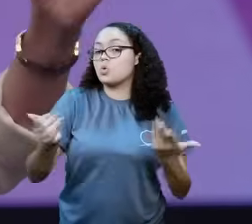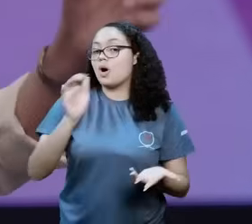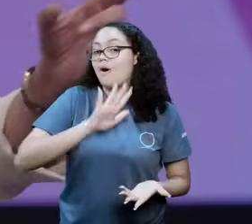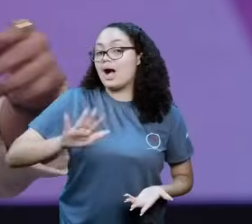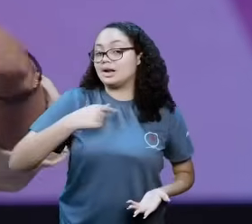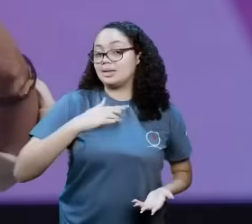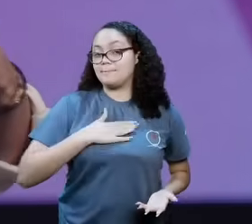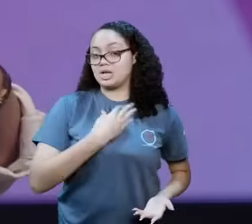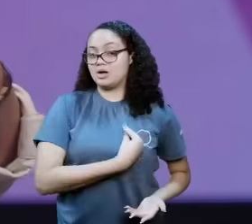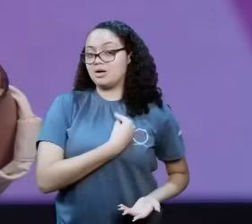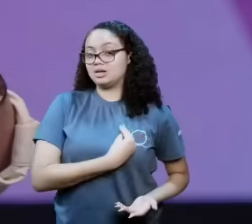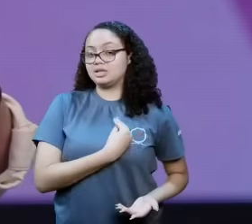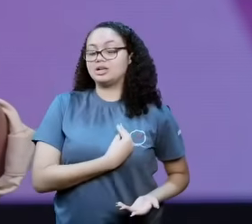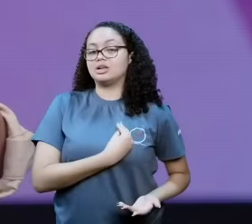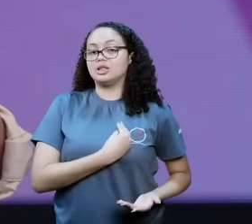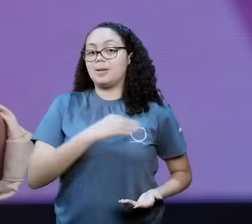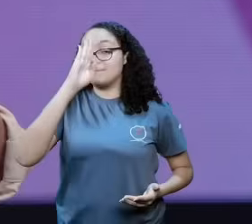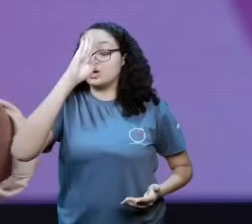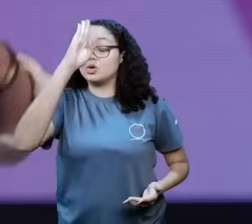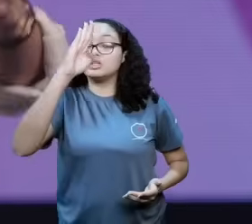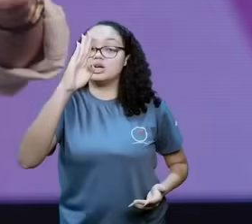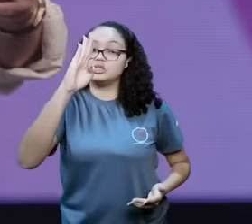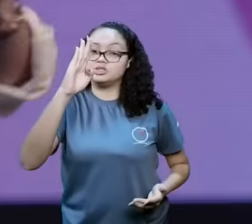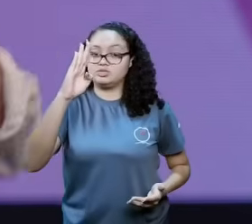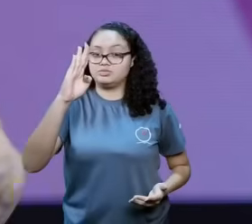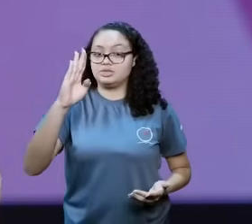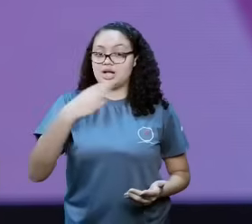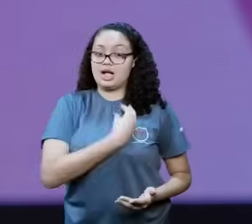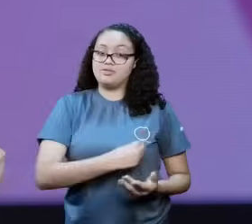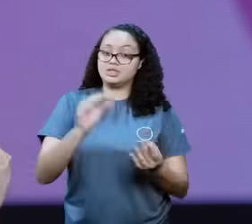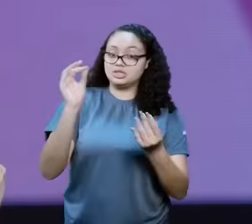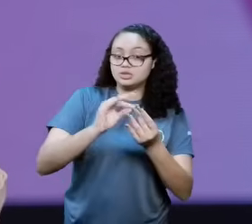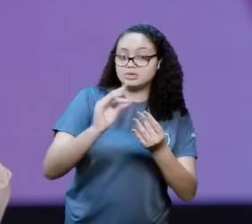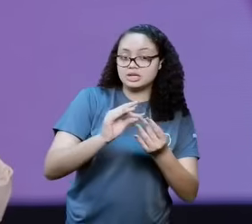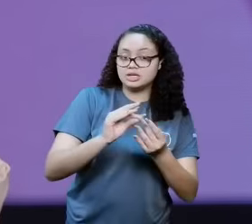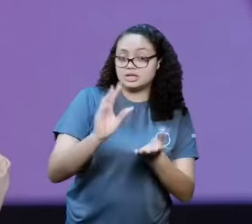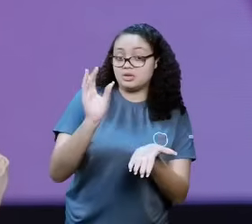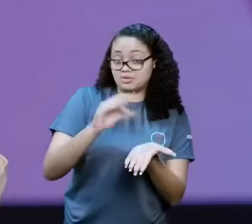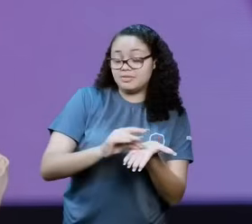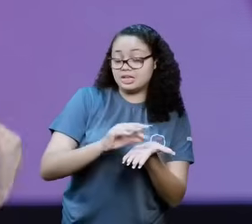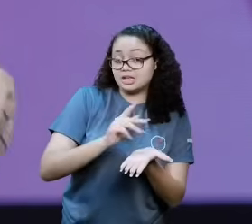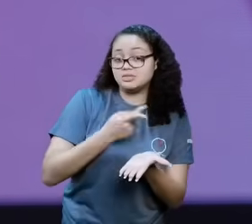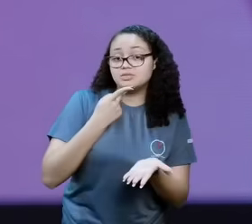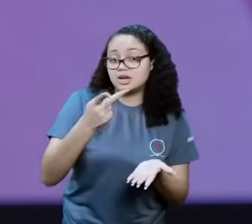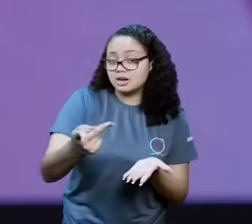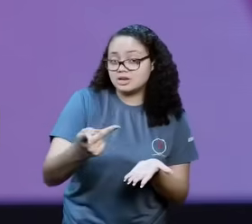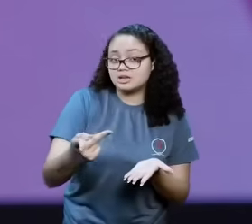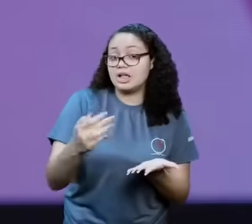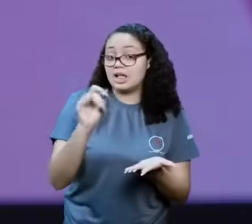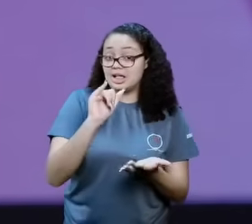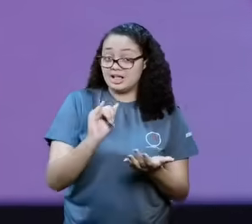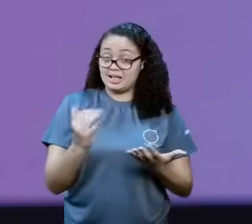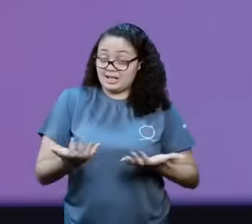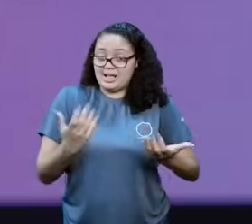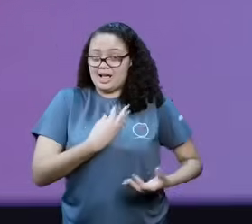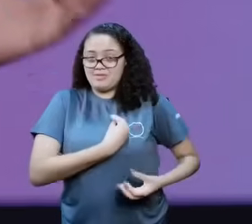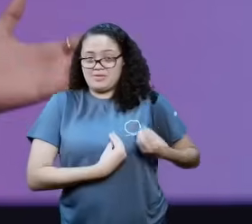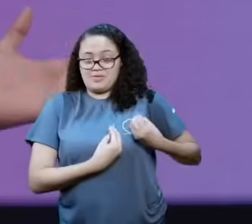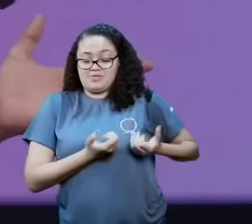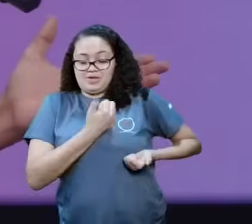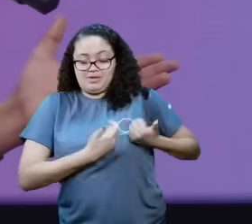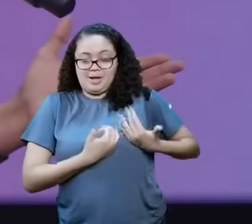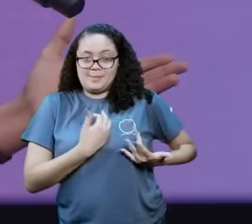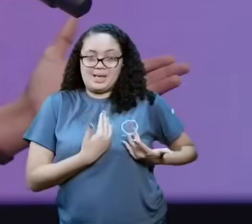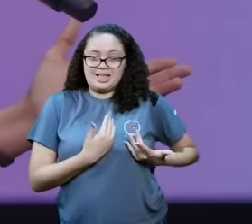precisa desenvolver prioridade? A vida espiritual. Então vamos falar a verdade? Quer avivamento e você acha que avivamento é o quê?